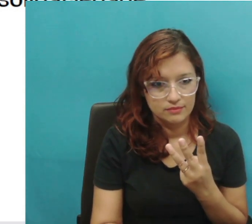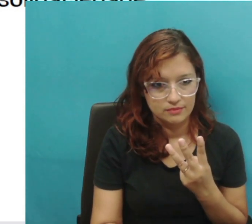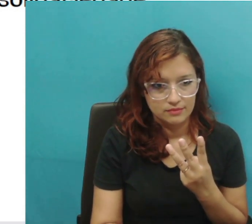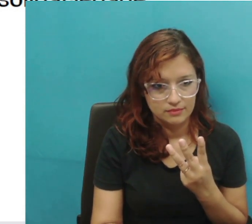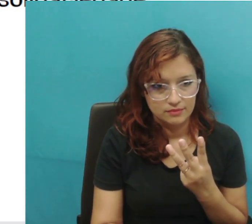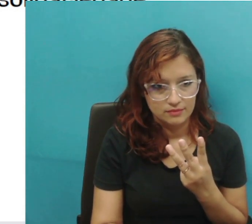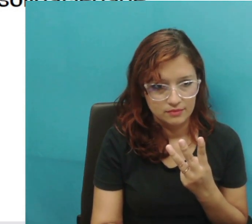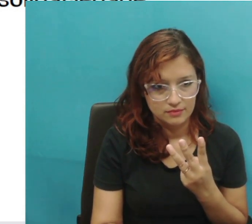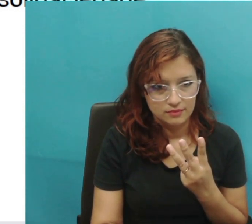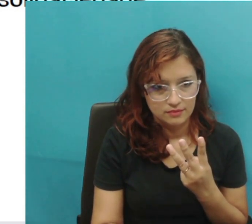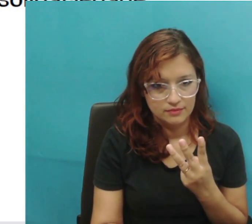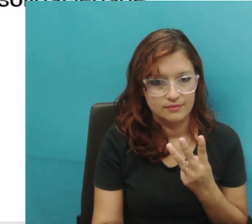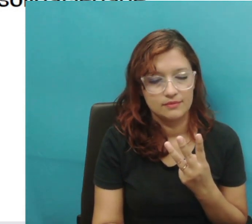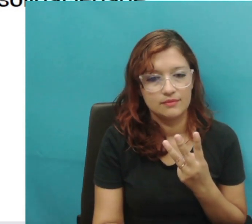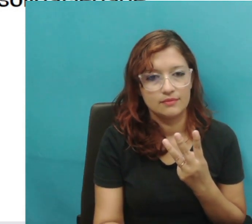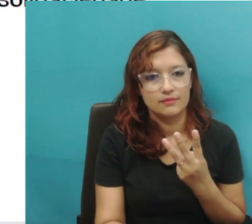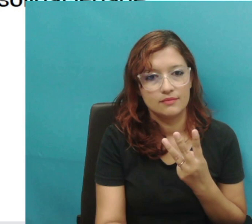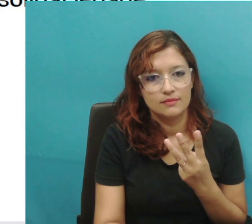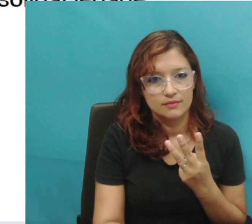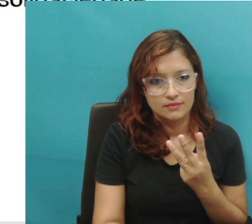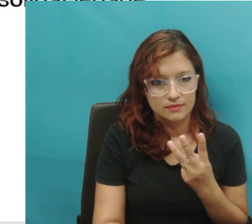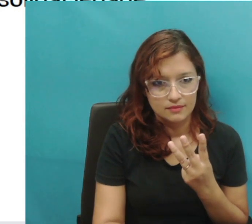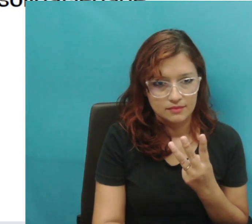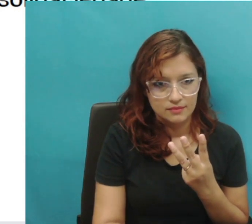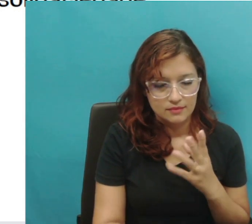O amor,